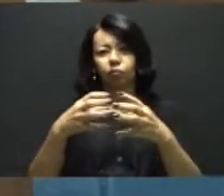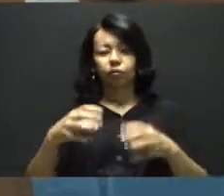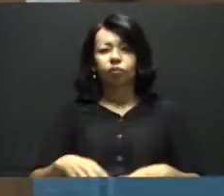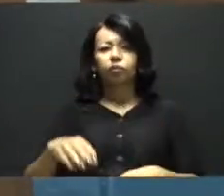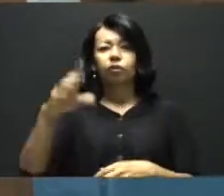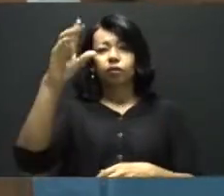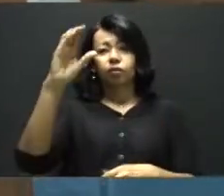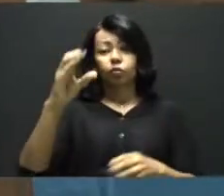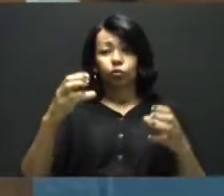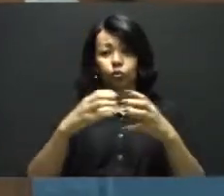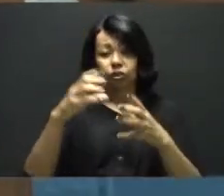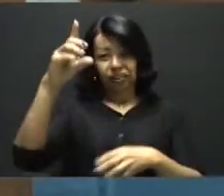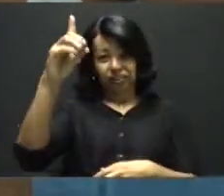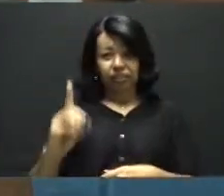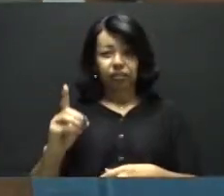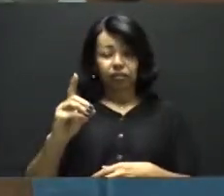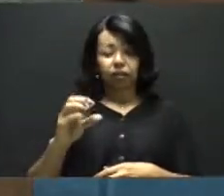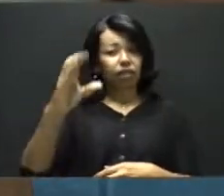cidadania